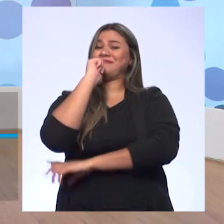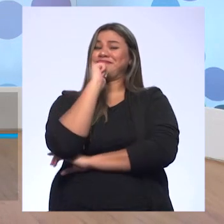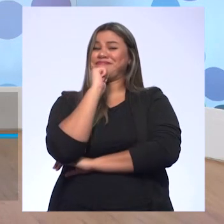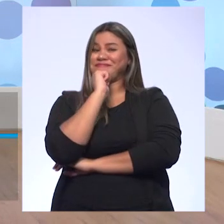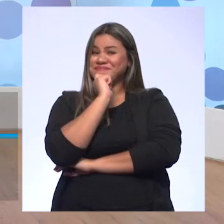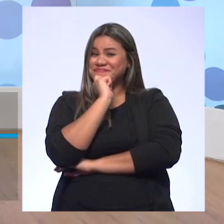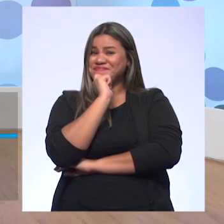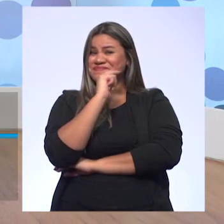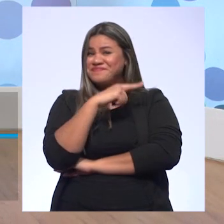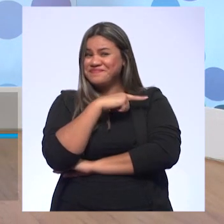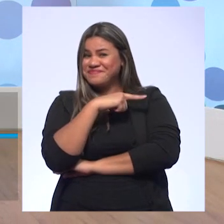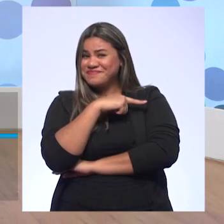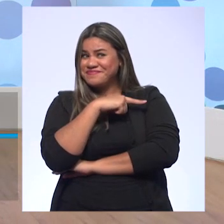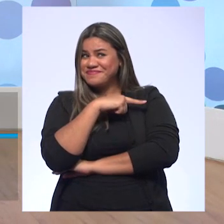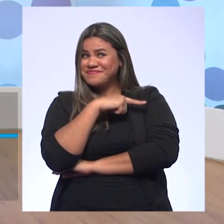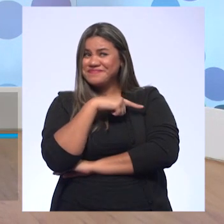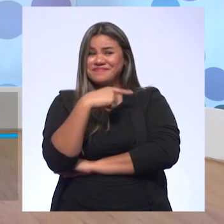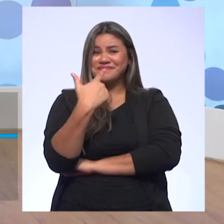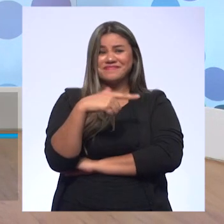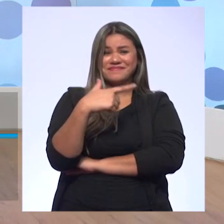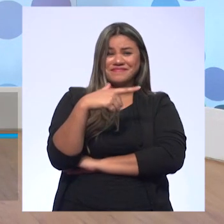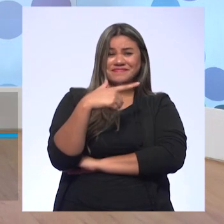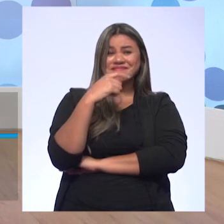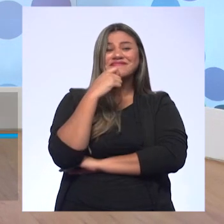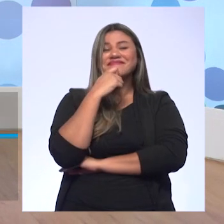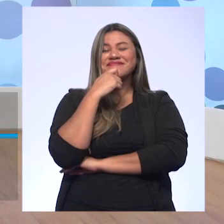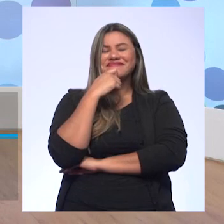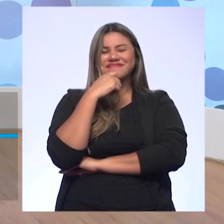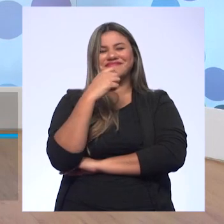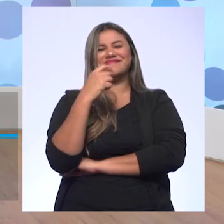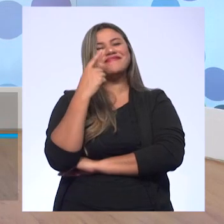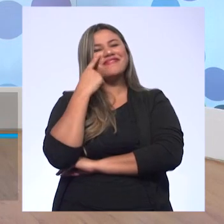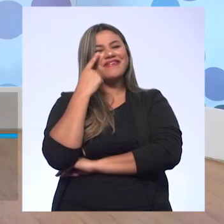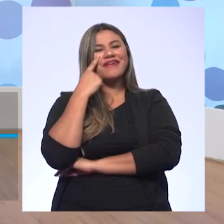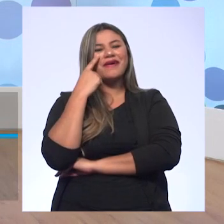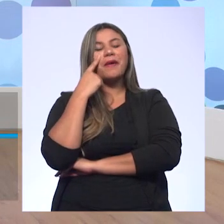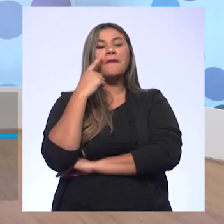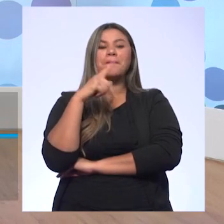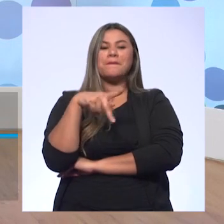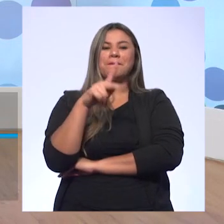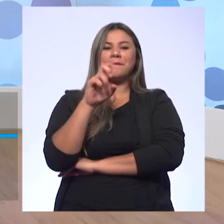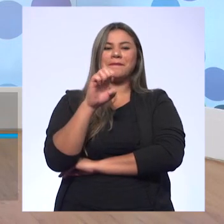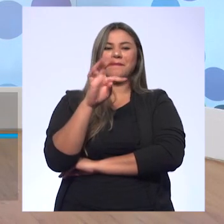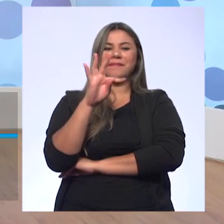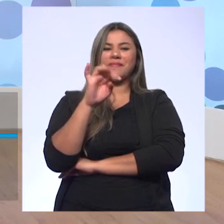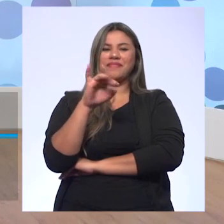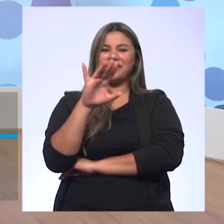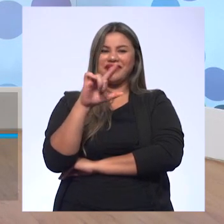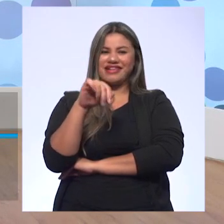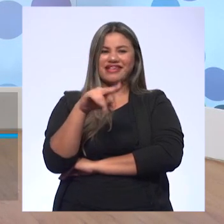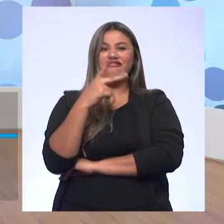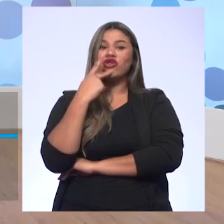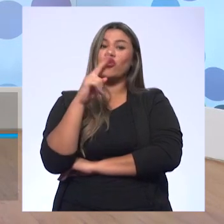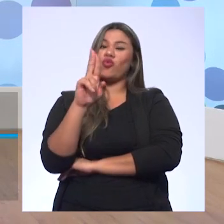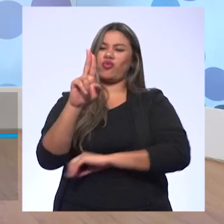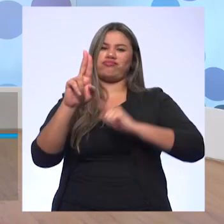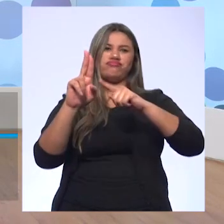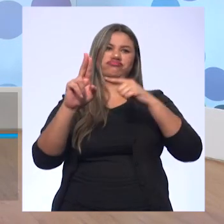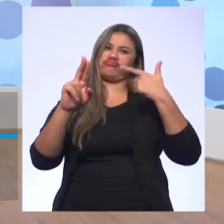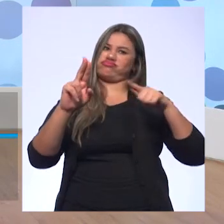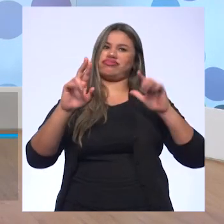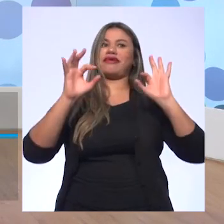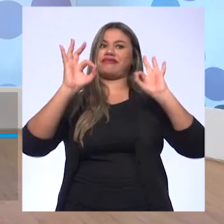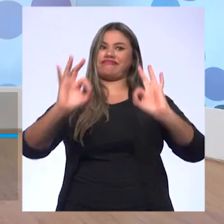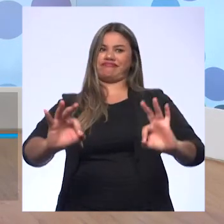Não tem? Olha. Agora, ó, a Kathleen colocou U. U não tem. Ah, o não tem. O não tem, o não